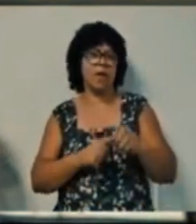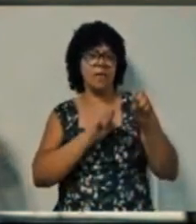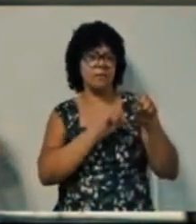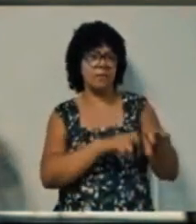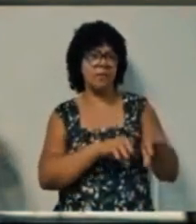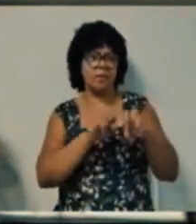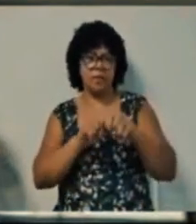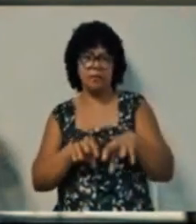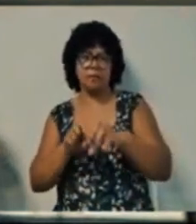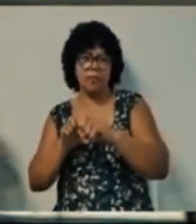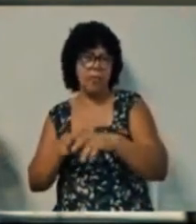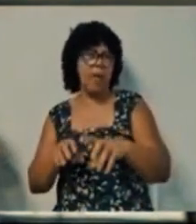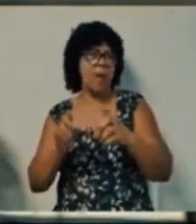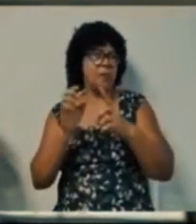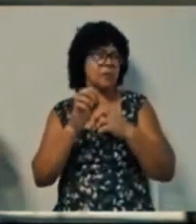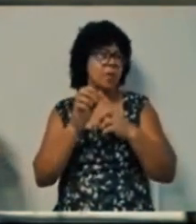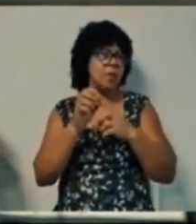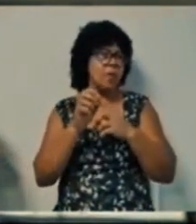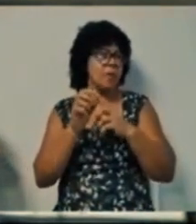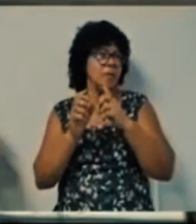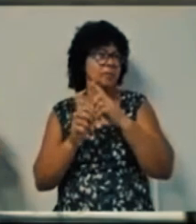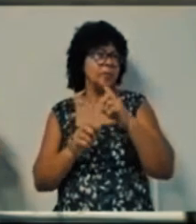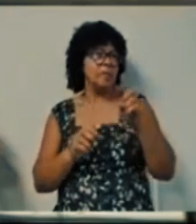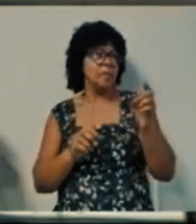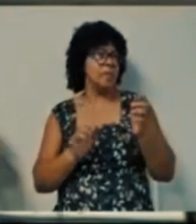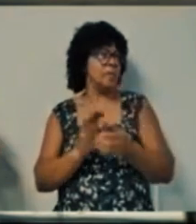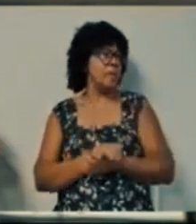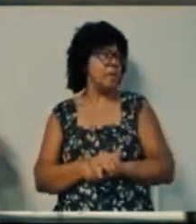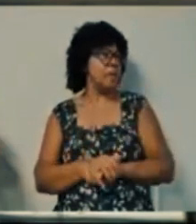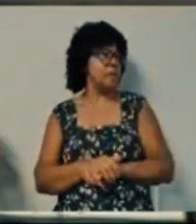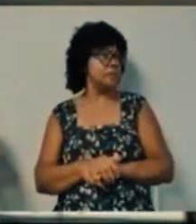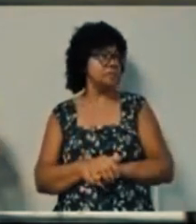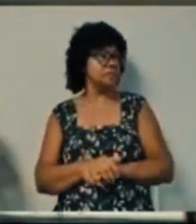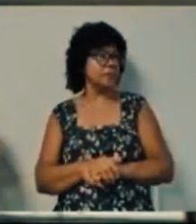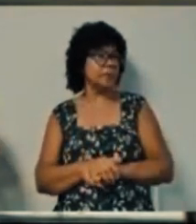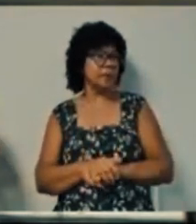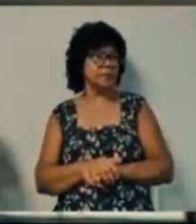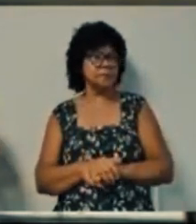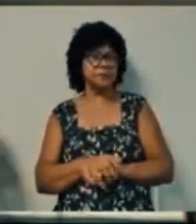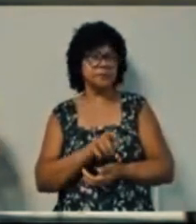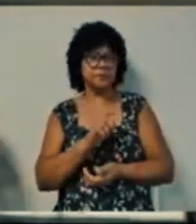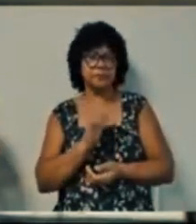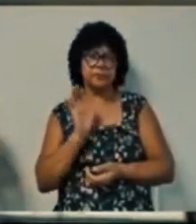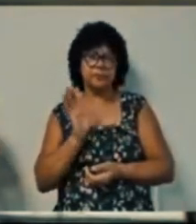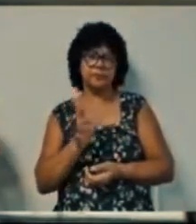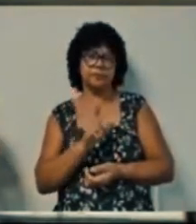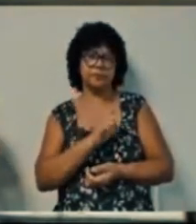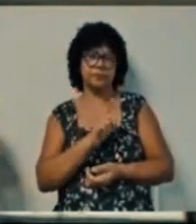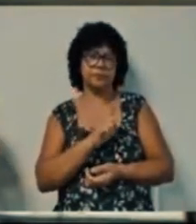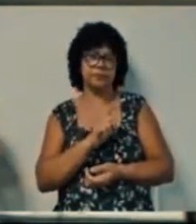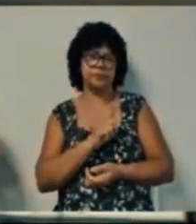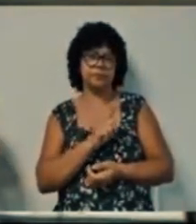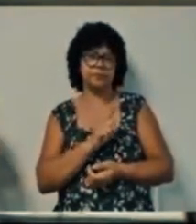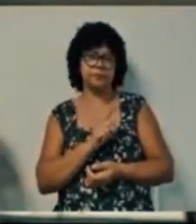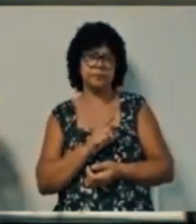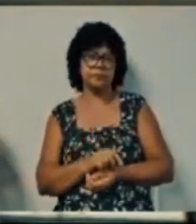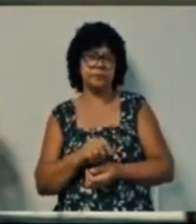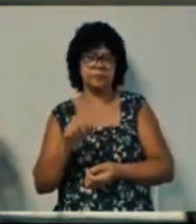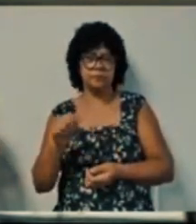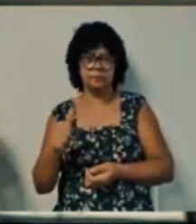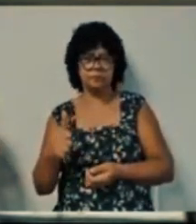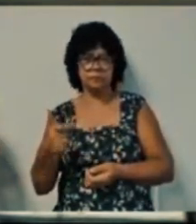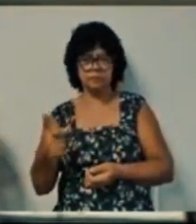Irmãos, aqueles 12 crentes com Paulo, cheio do Espírito Santo, mais aqueles que se converteram